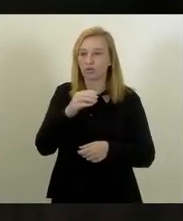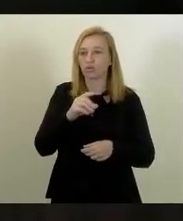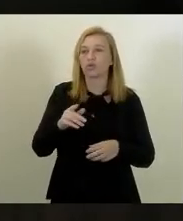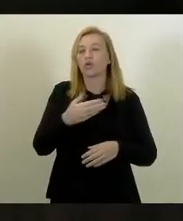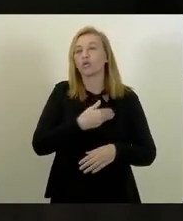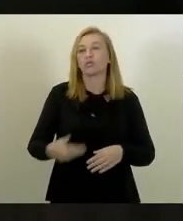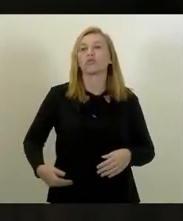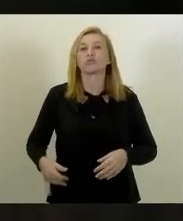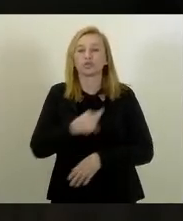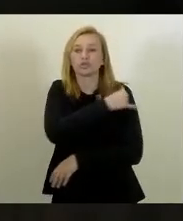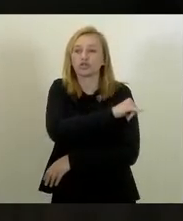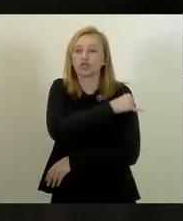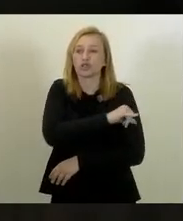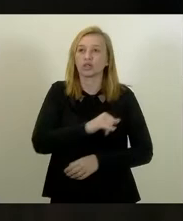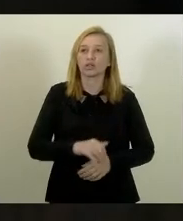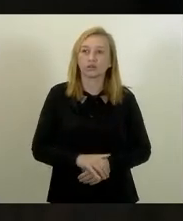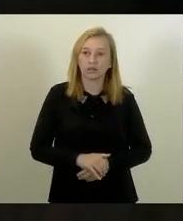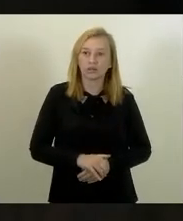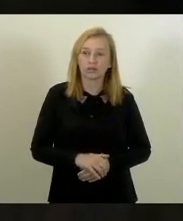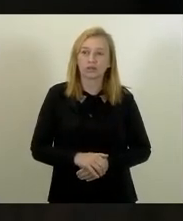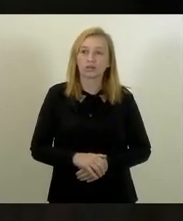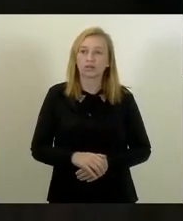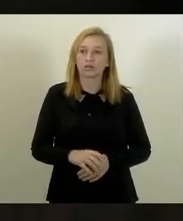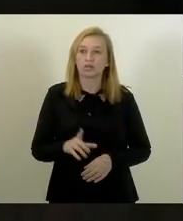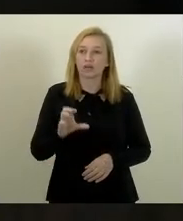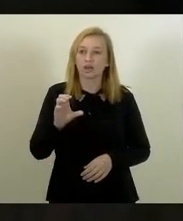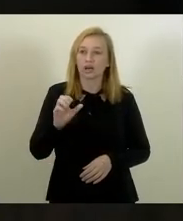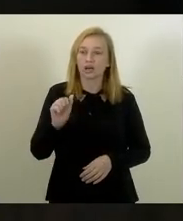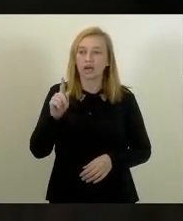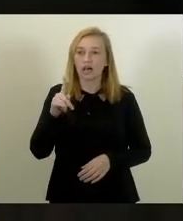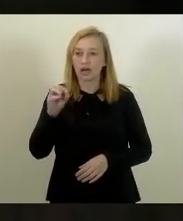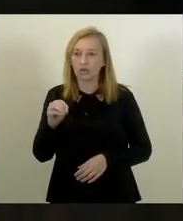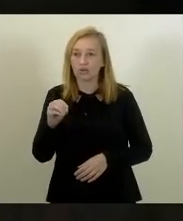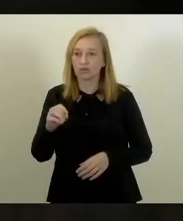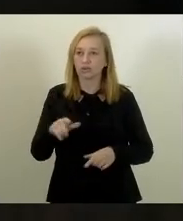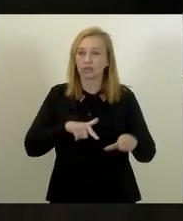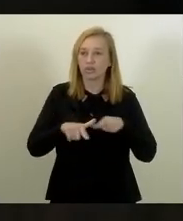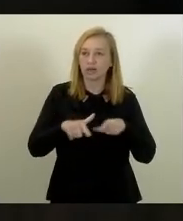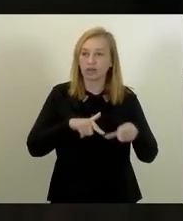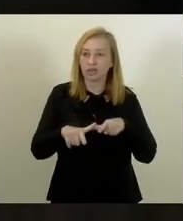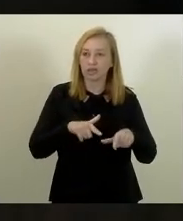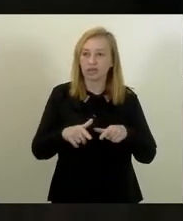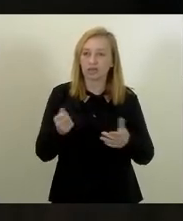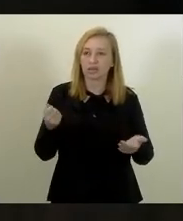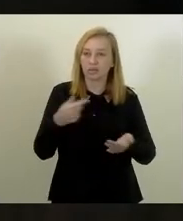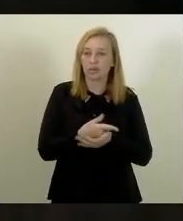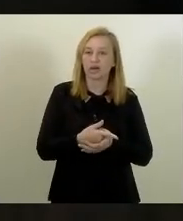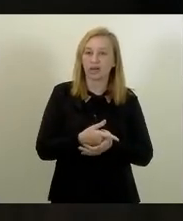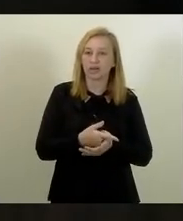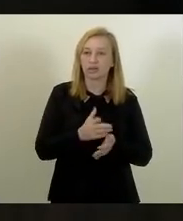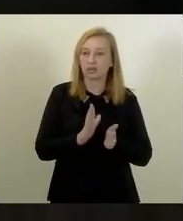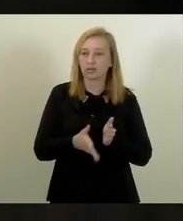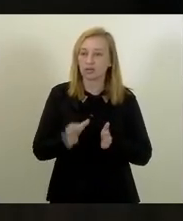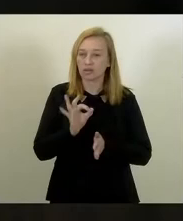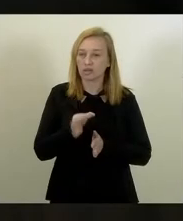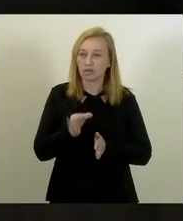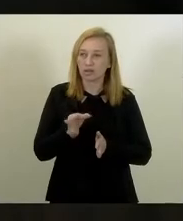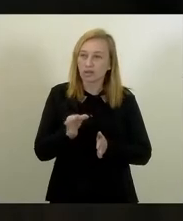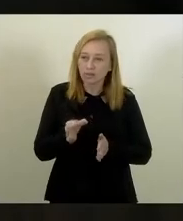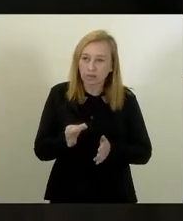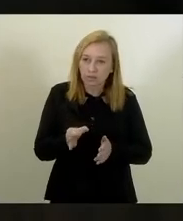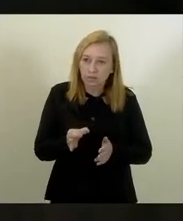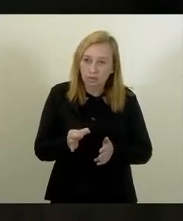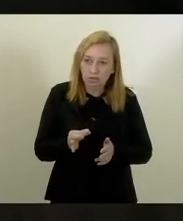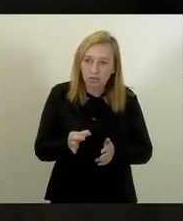as provisões de encargos trabalhistas a serem pagos às empresas contratadas para prestar serviço de forma contínua no âmbito